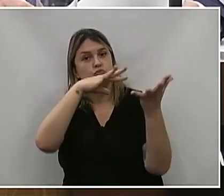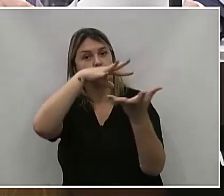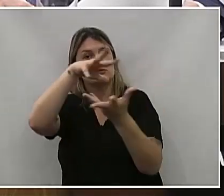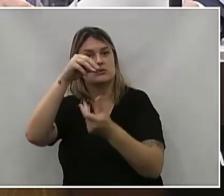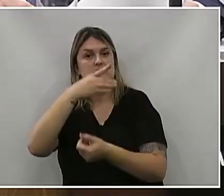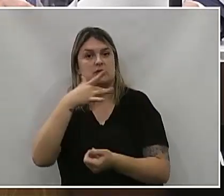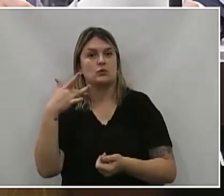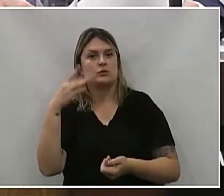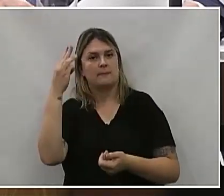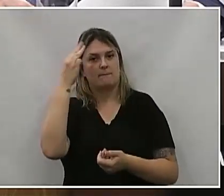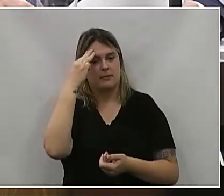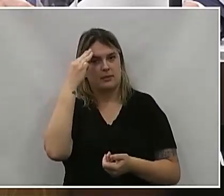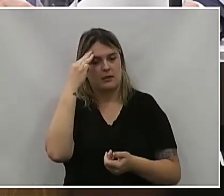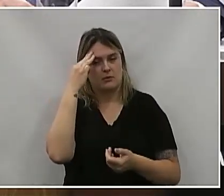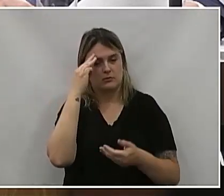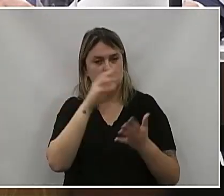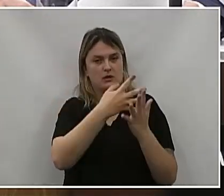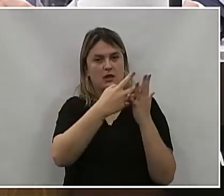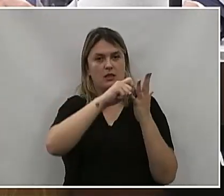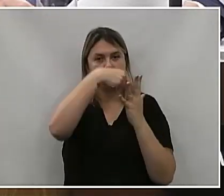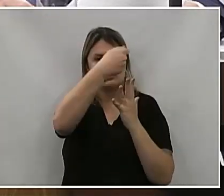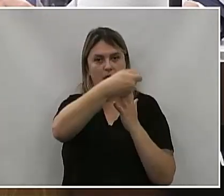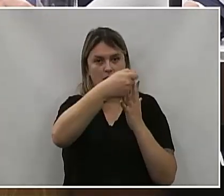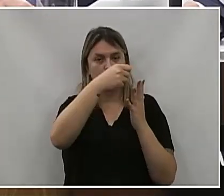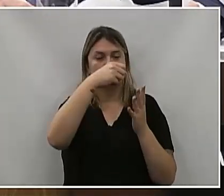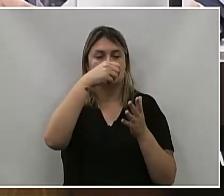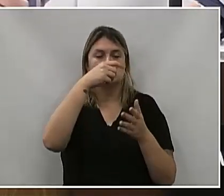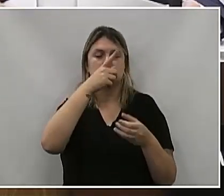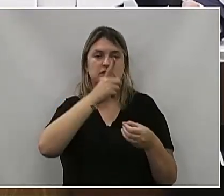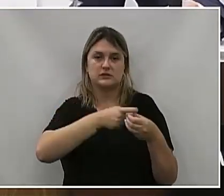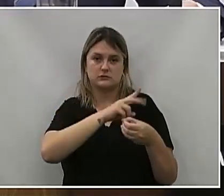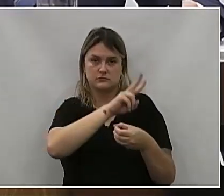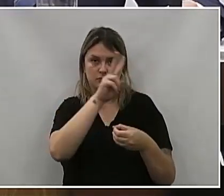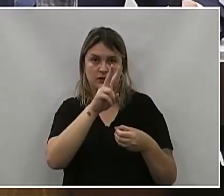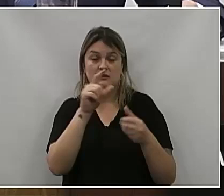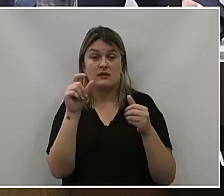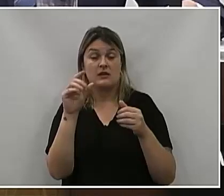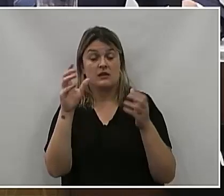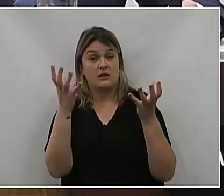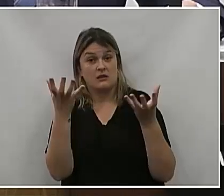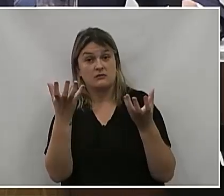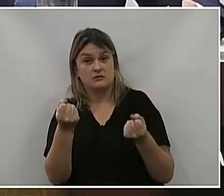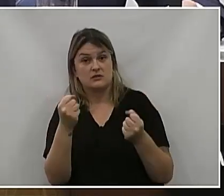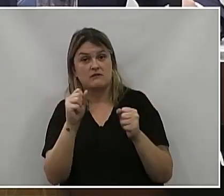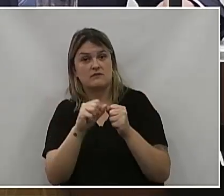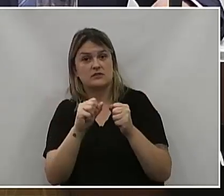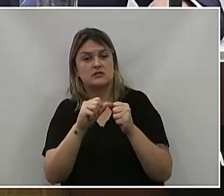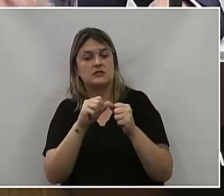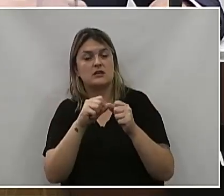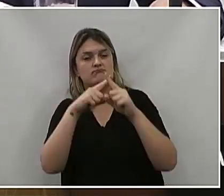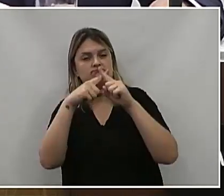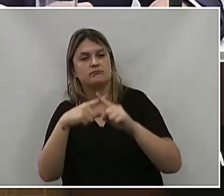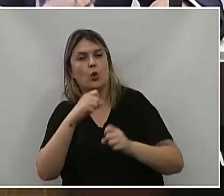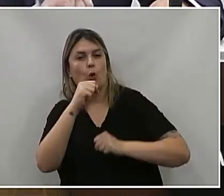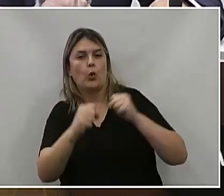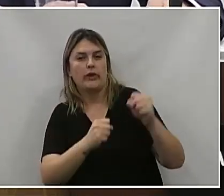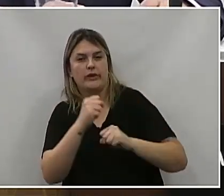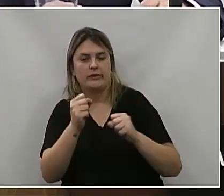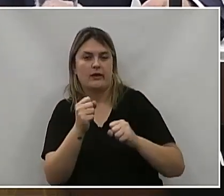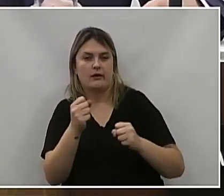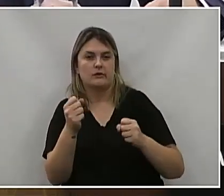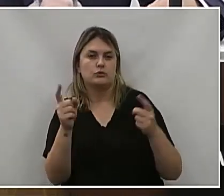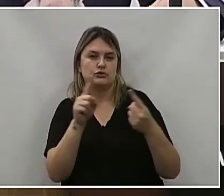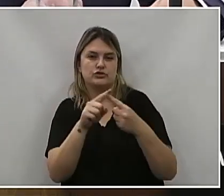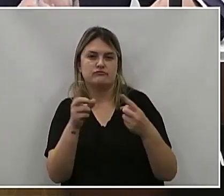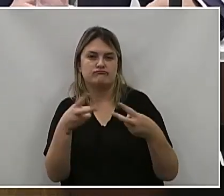da Saúde Mental no calendário oficial do município de União da Vitória e autoriza a realização de uma corrida beneficente. Fundamentação: somos de